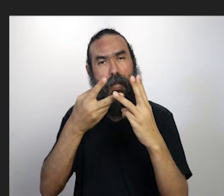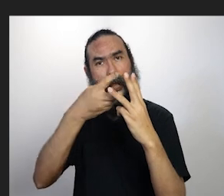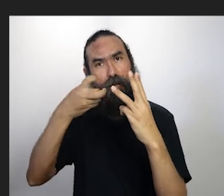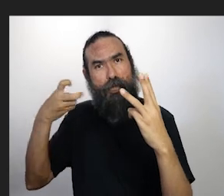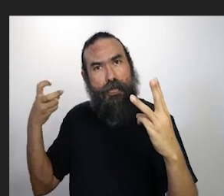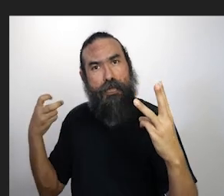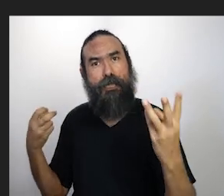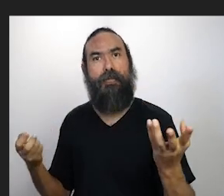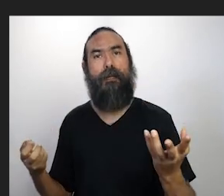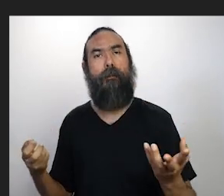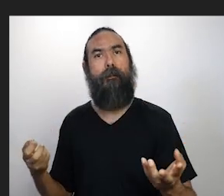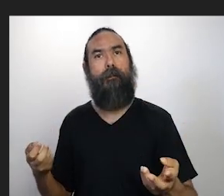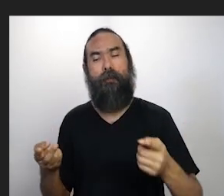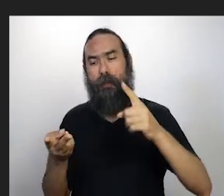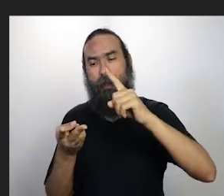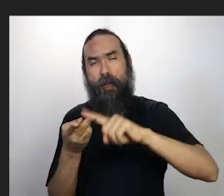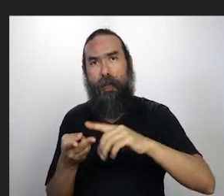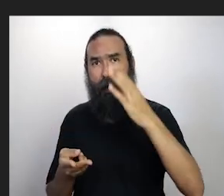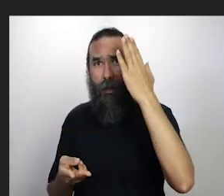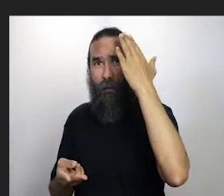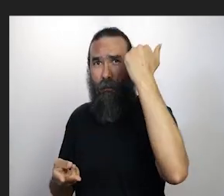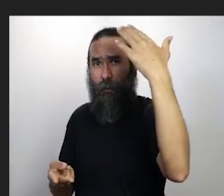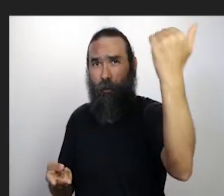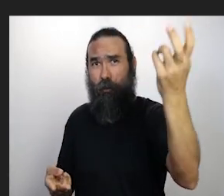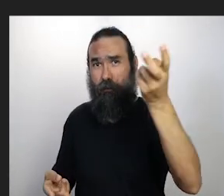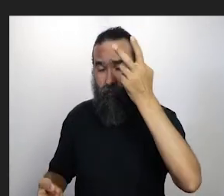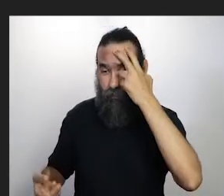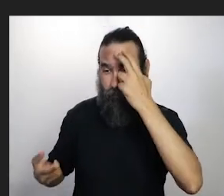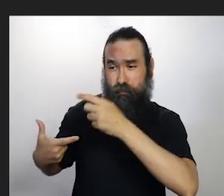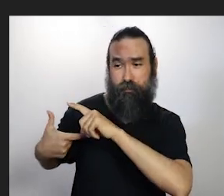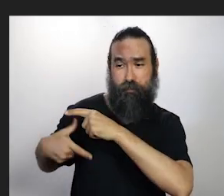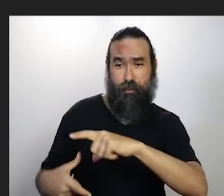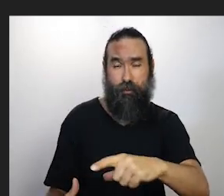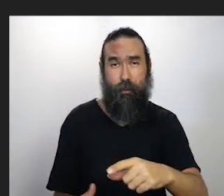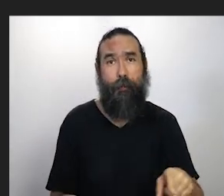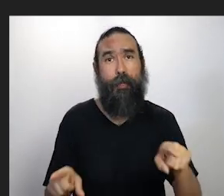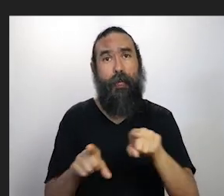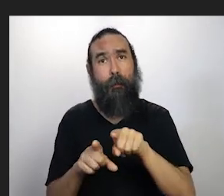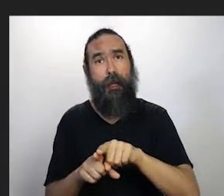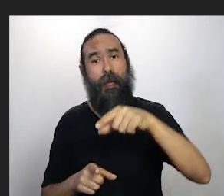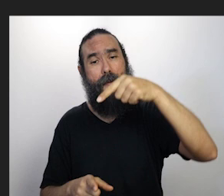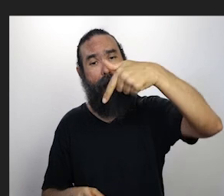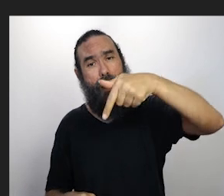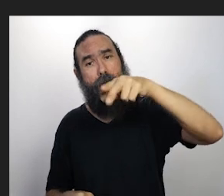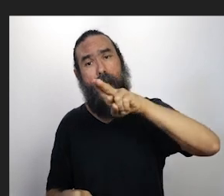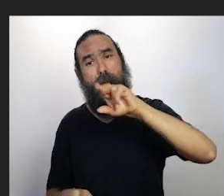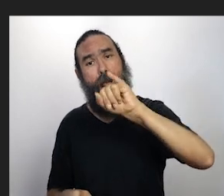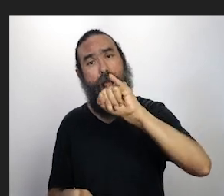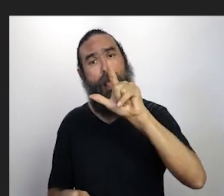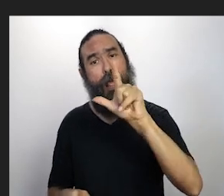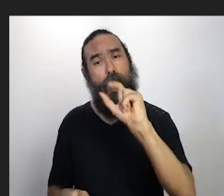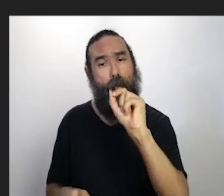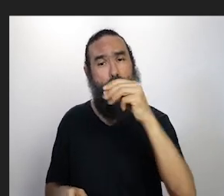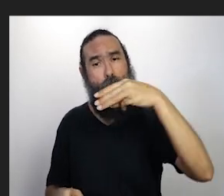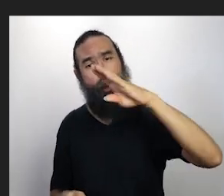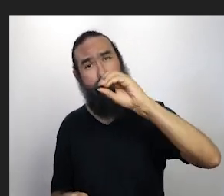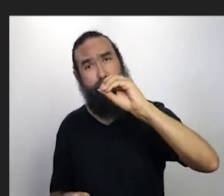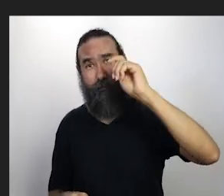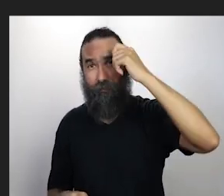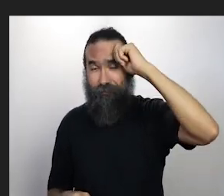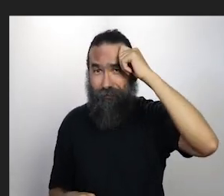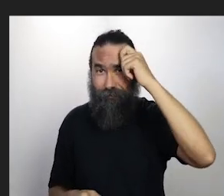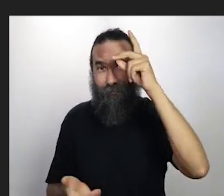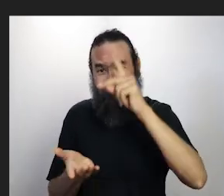lideranças indígenas, mestres da cultura popular, quilombolas, os próprios organizadores do encontro, né, para ter